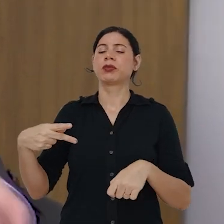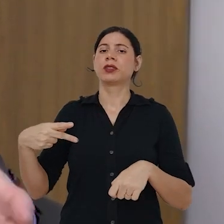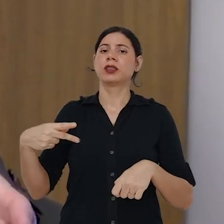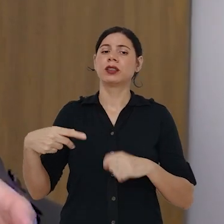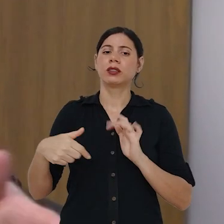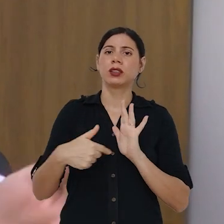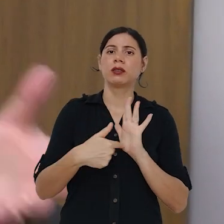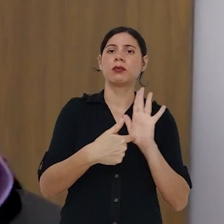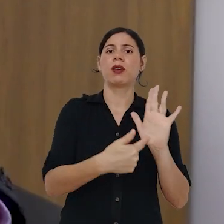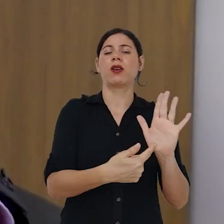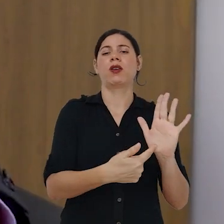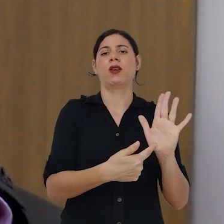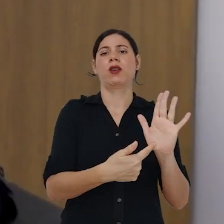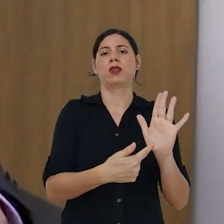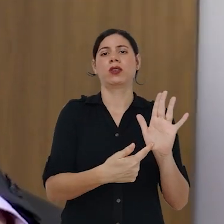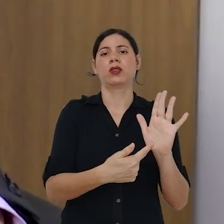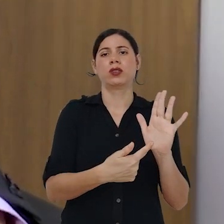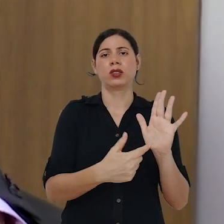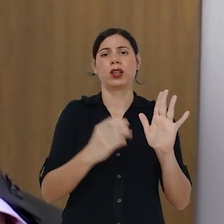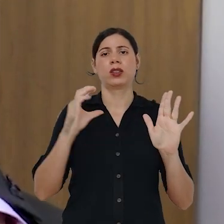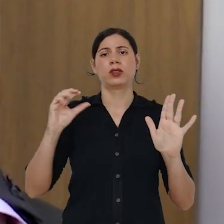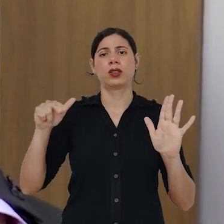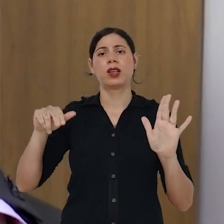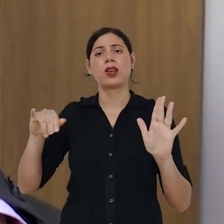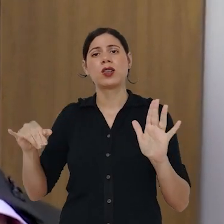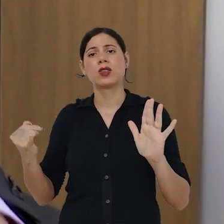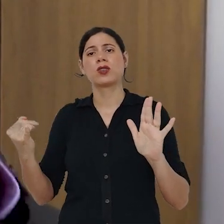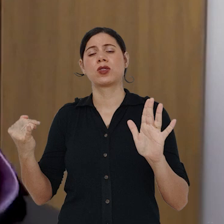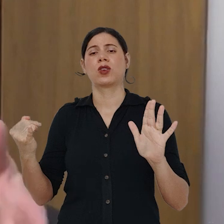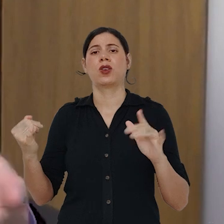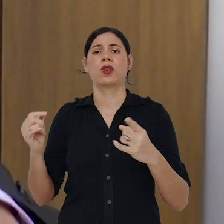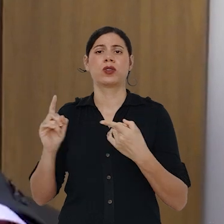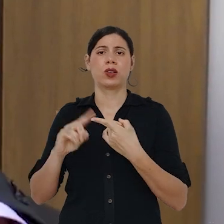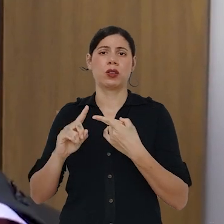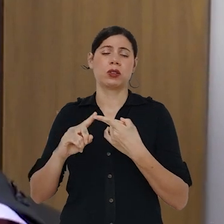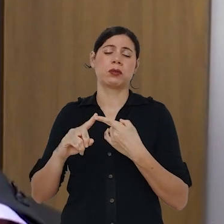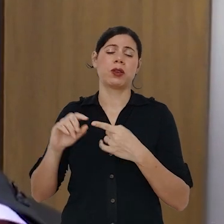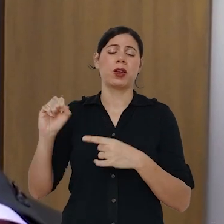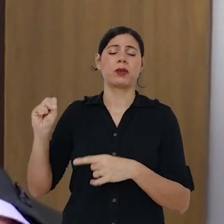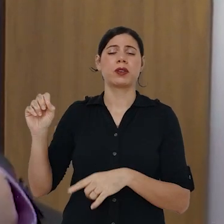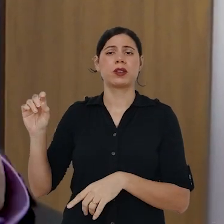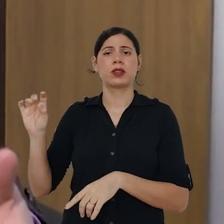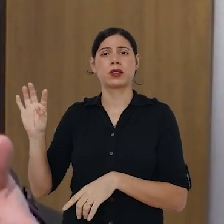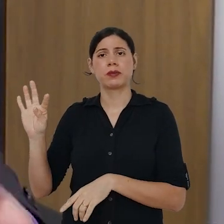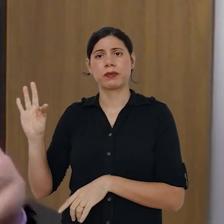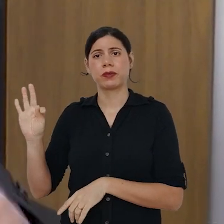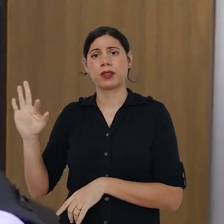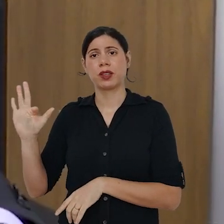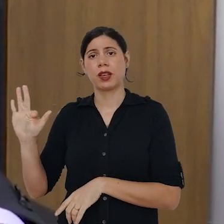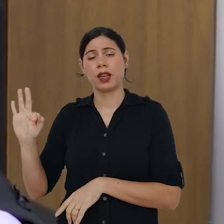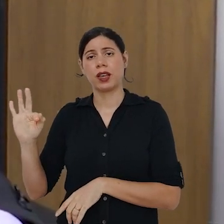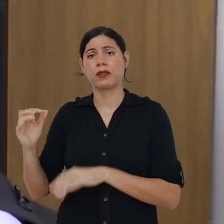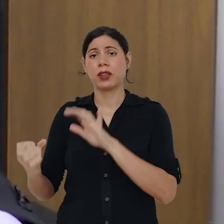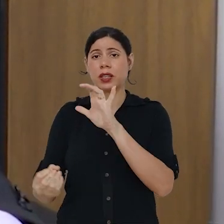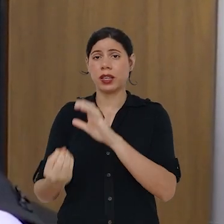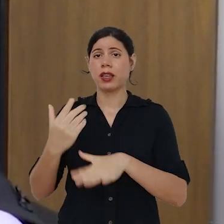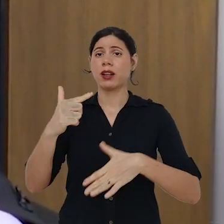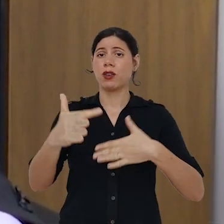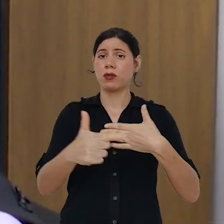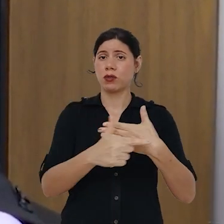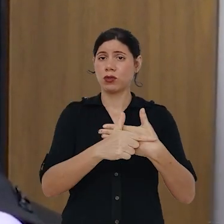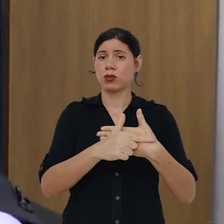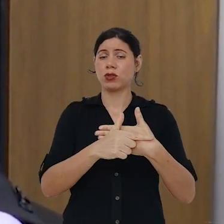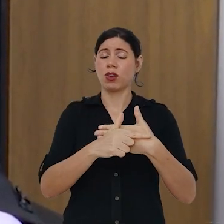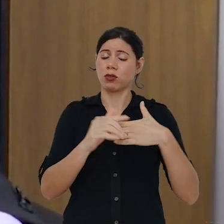ao Conselho da Justiça Federal e ao próprio Superior Tribunal de Justiça a criação de cargos para atender a essa